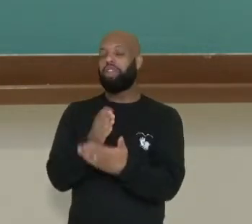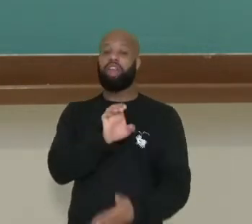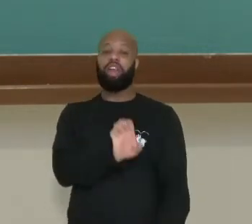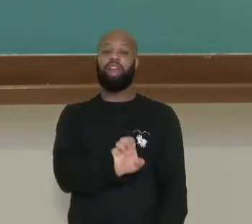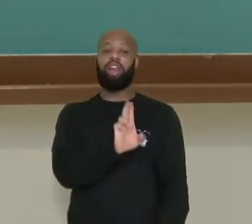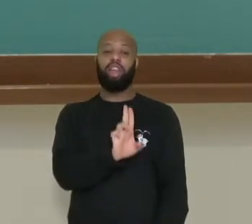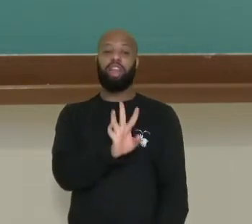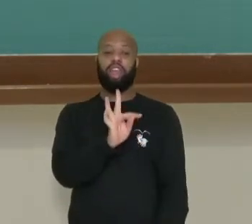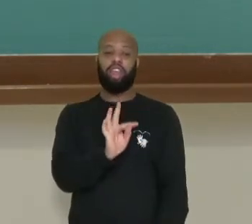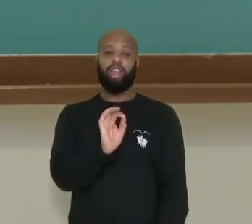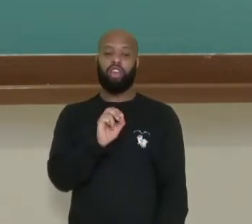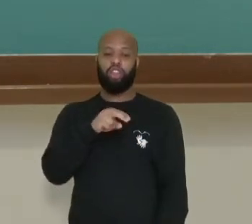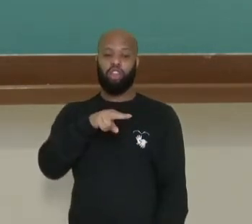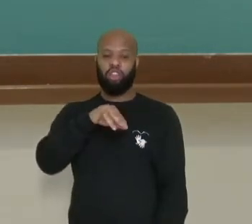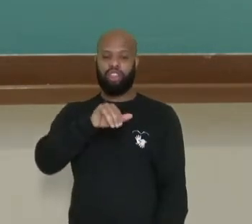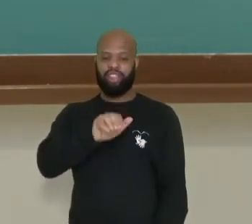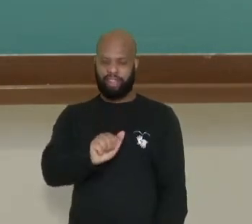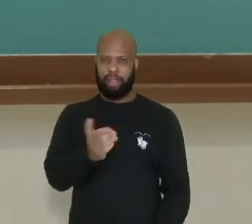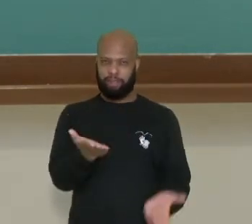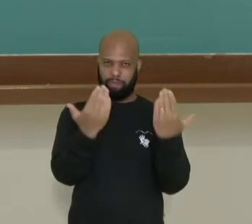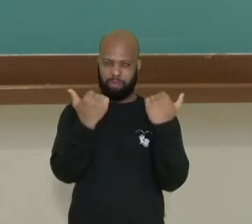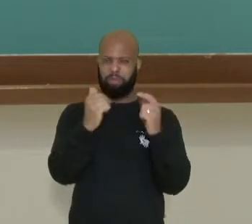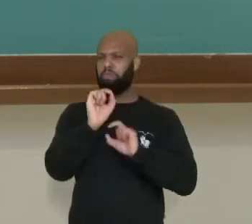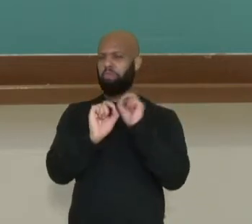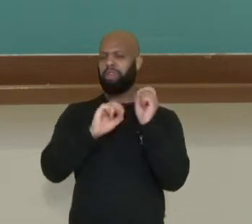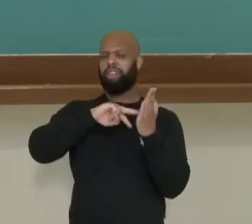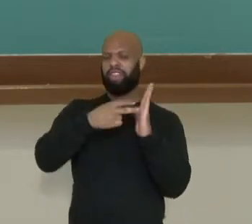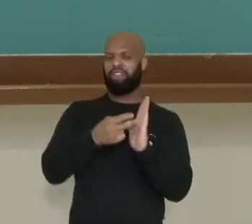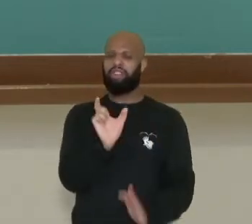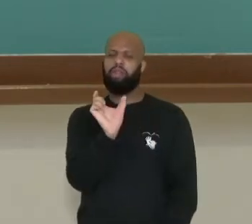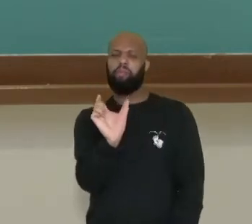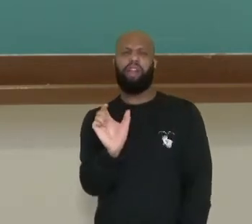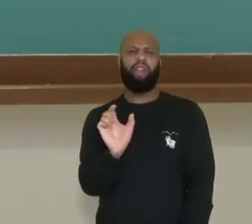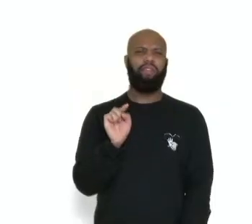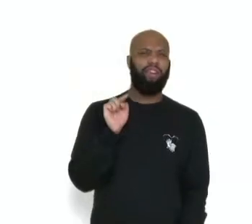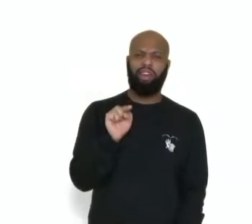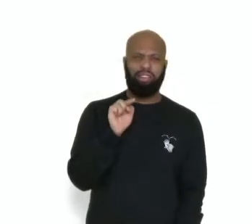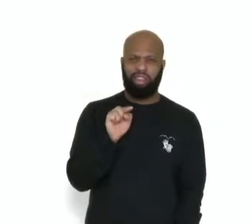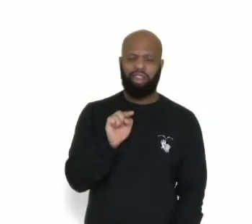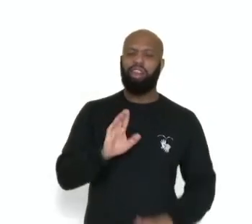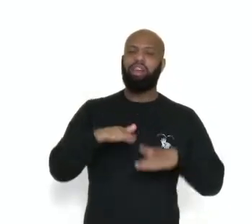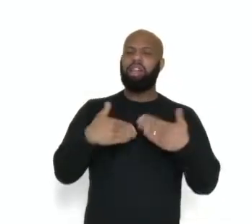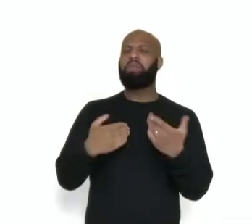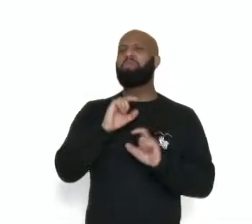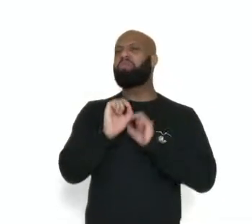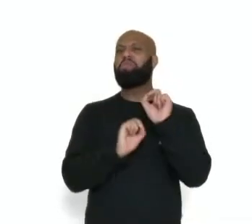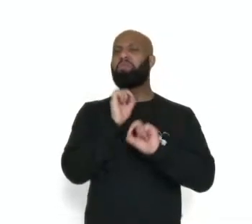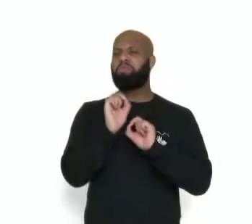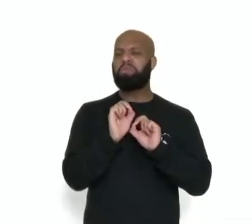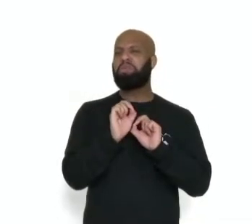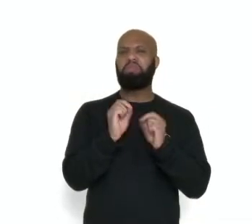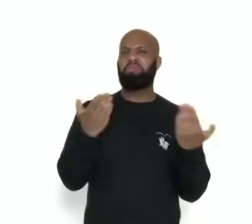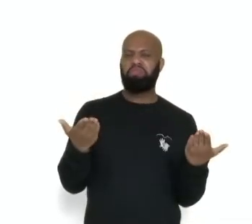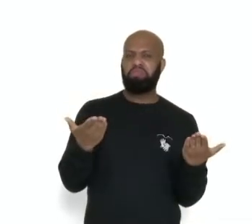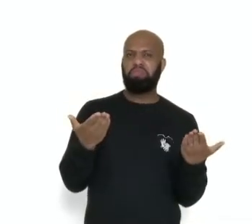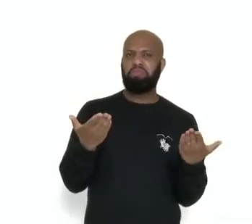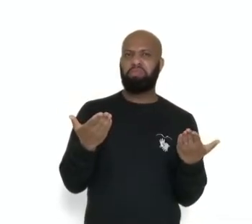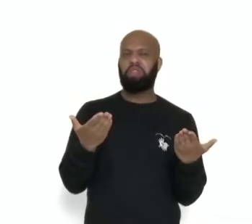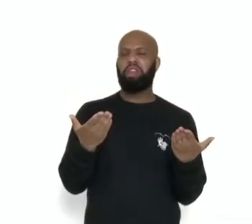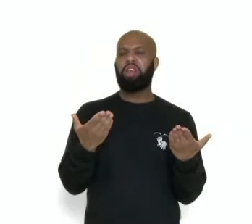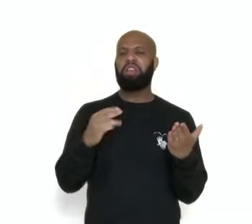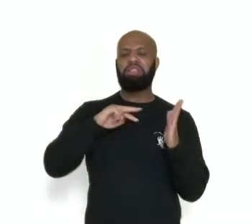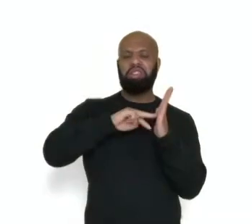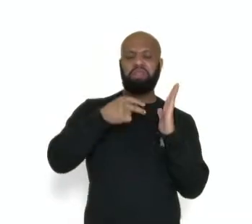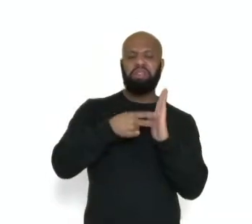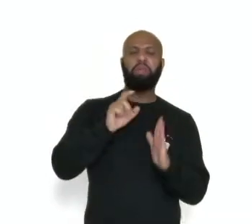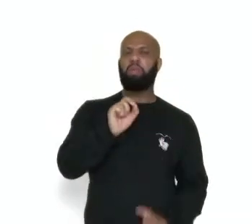eutonia bem comigo E o que significa eutonia do que ela é composta Qual o seu o